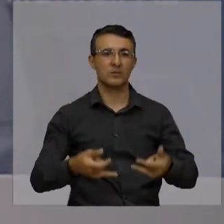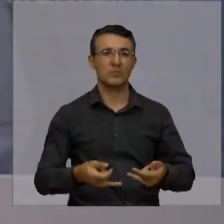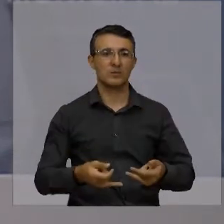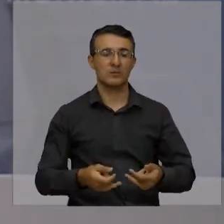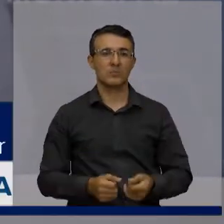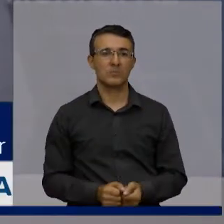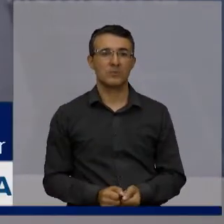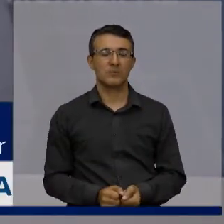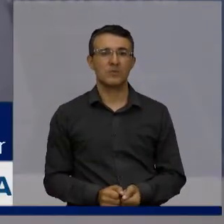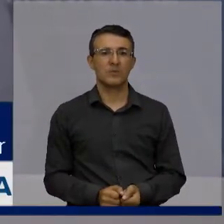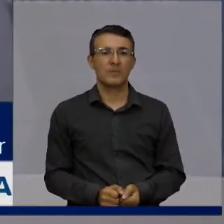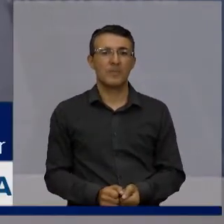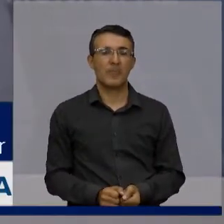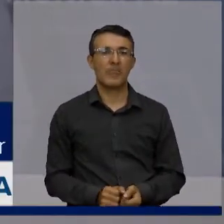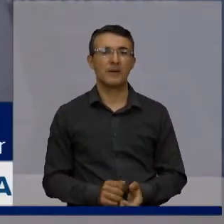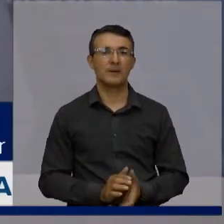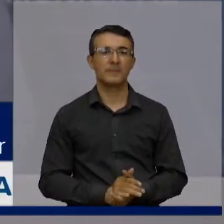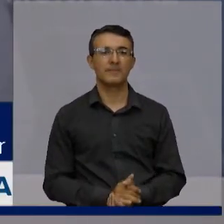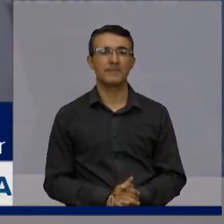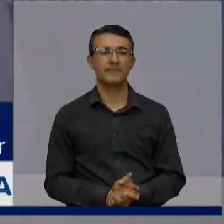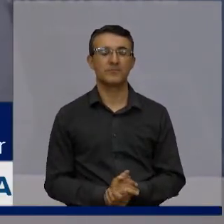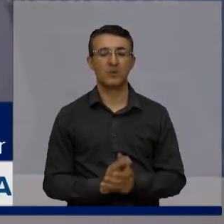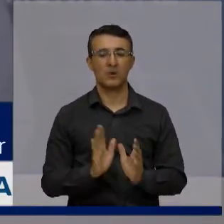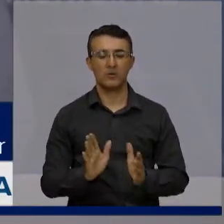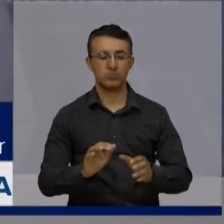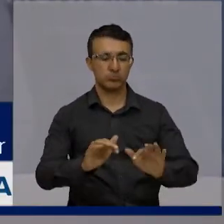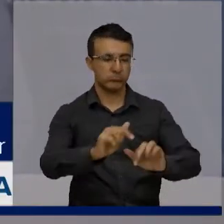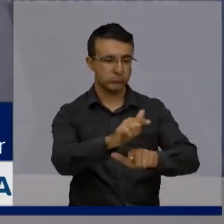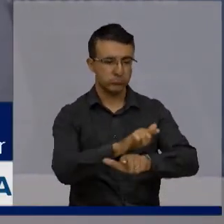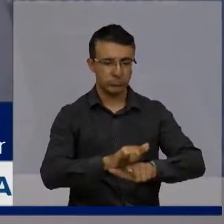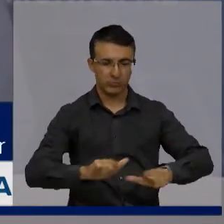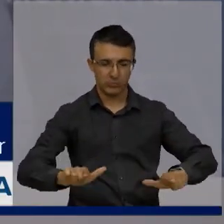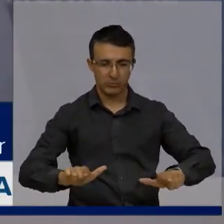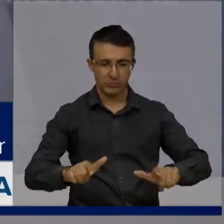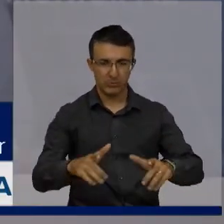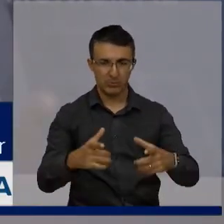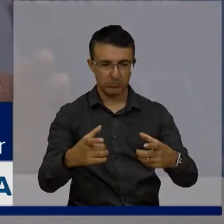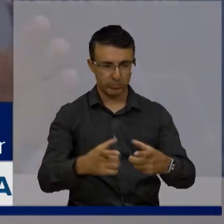que já está higienizado aqui o ambiente.